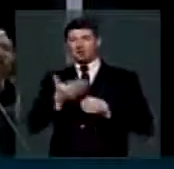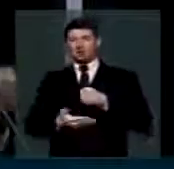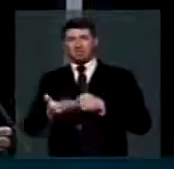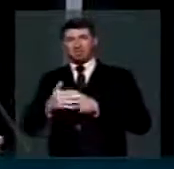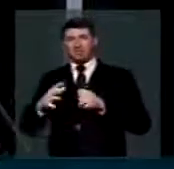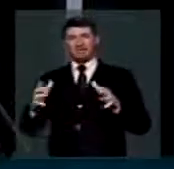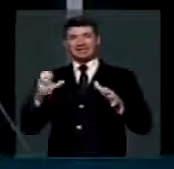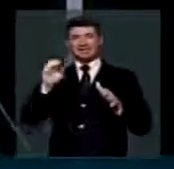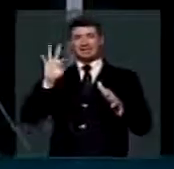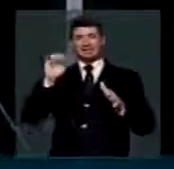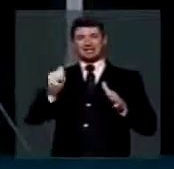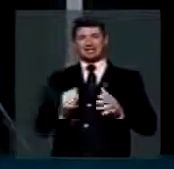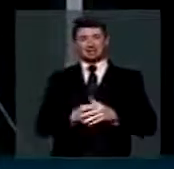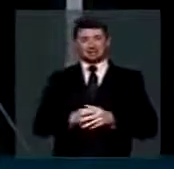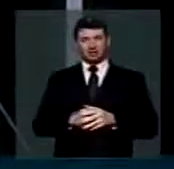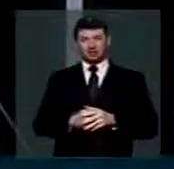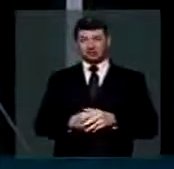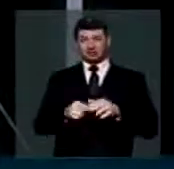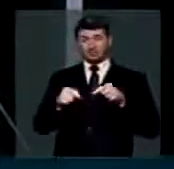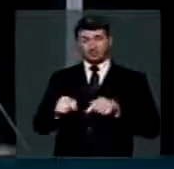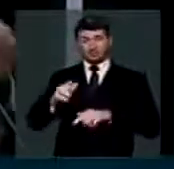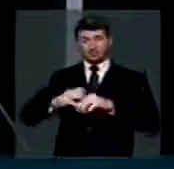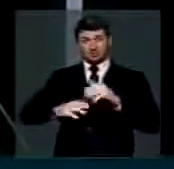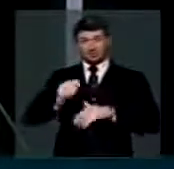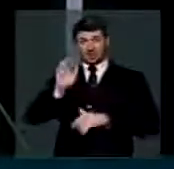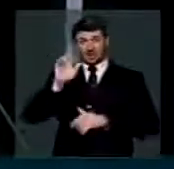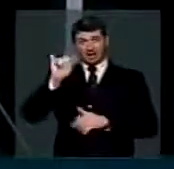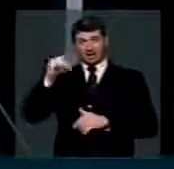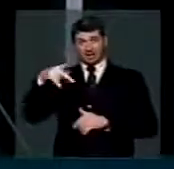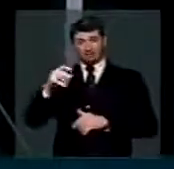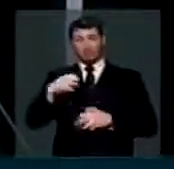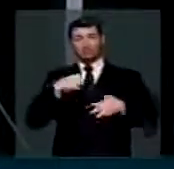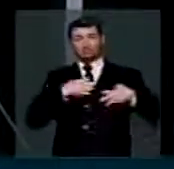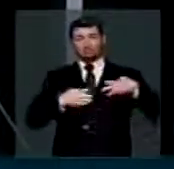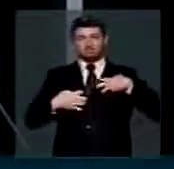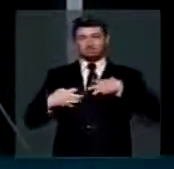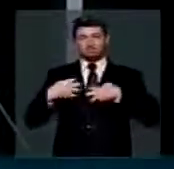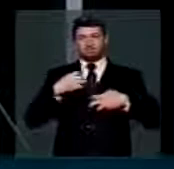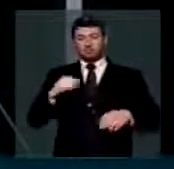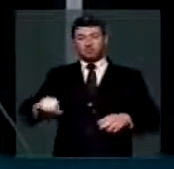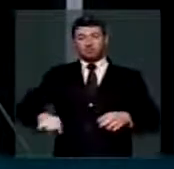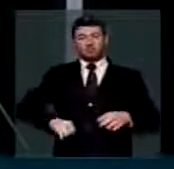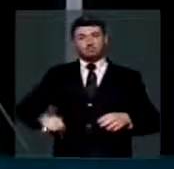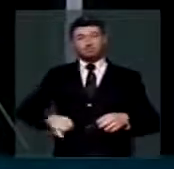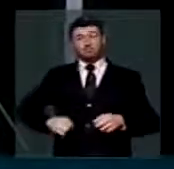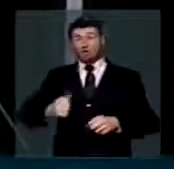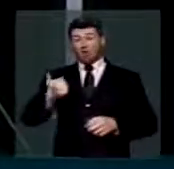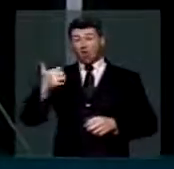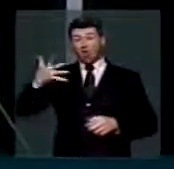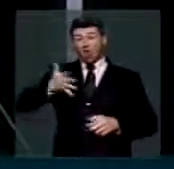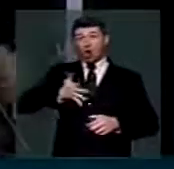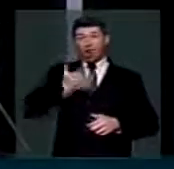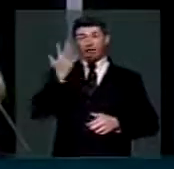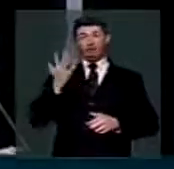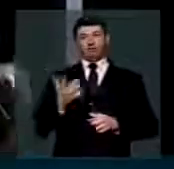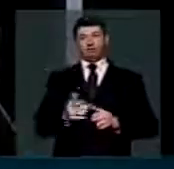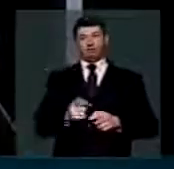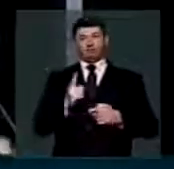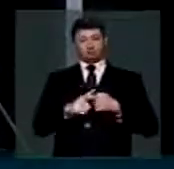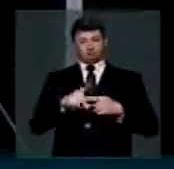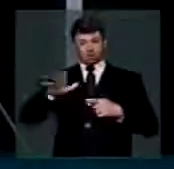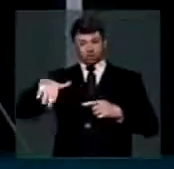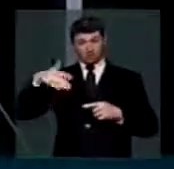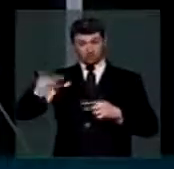e o pior, esses garimpeiros vivem numa angústia, num sofrimento terrível, porque quando